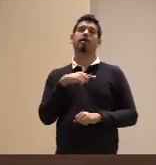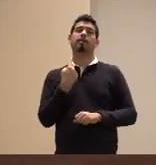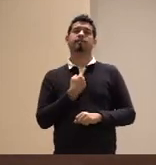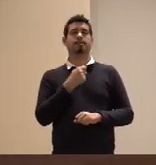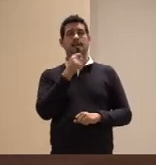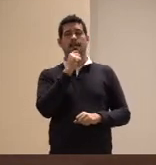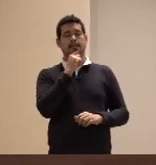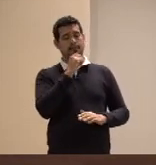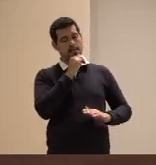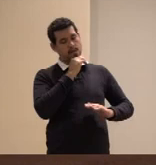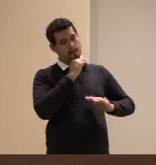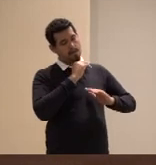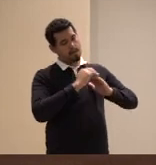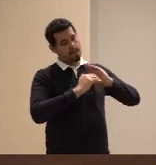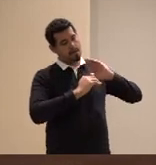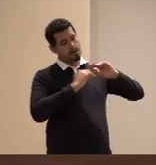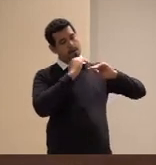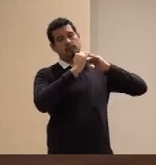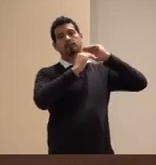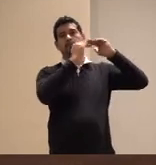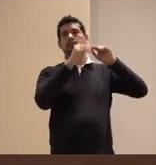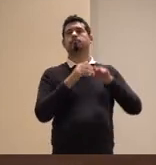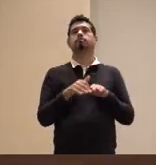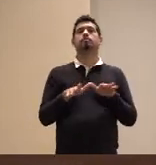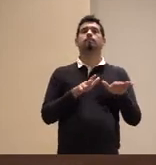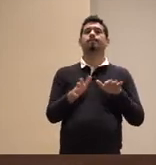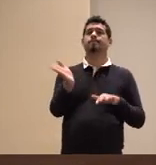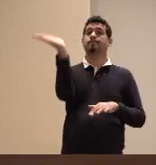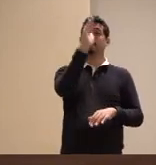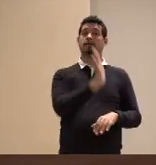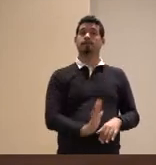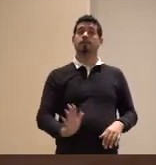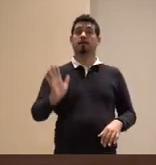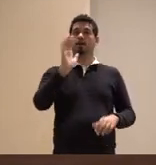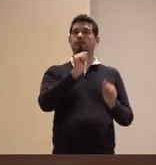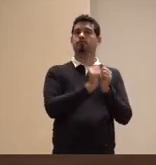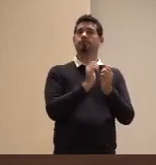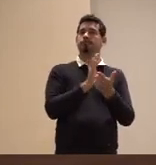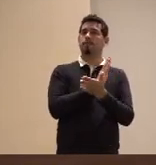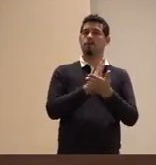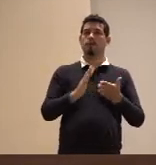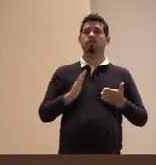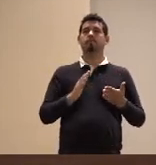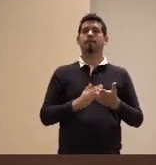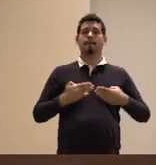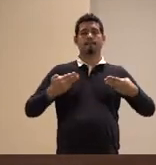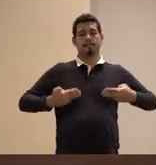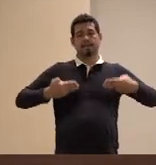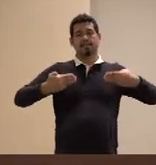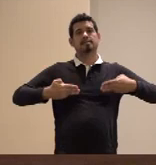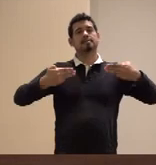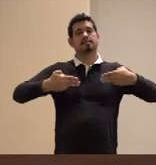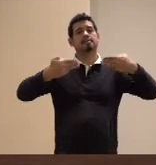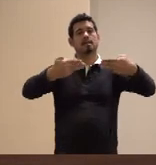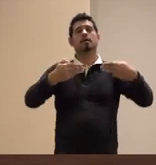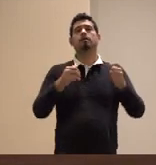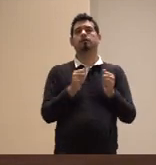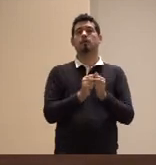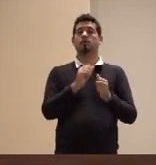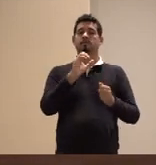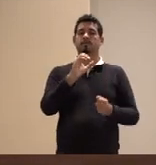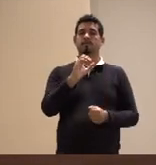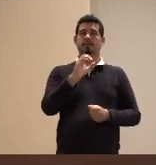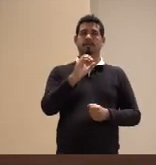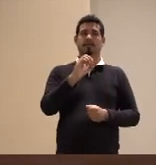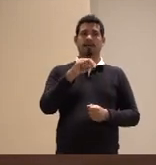né, o movimento nacional, junto com alguns ministérios e algumas outras, o CNJ e